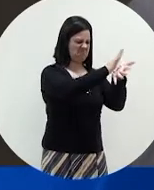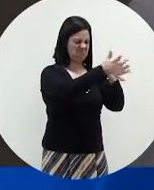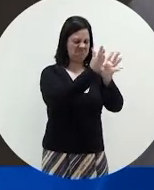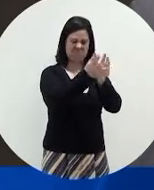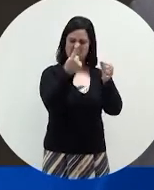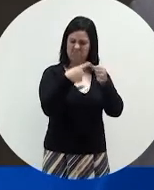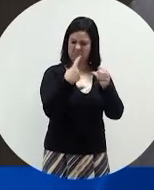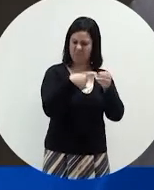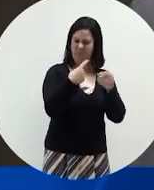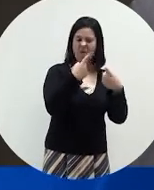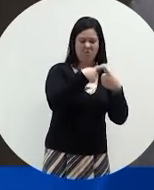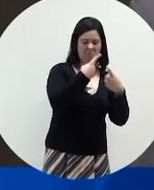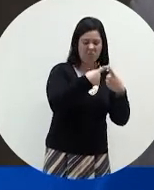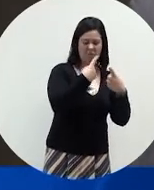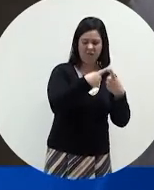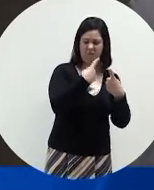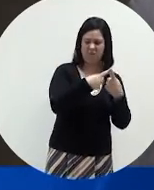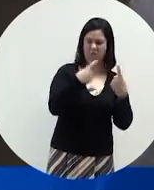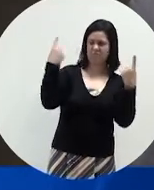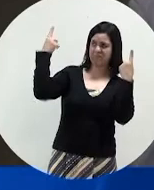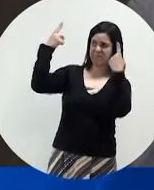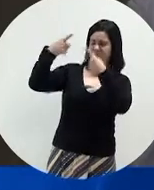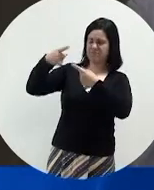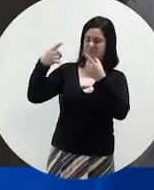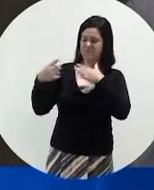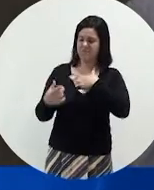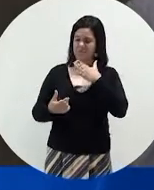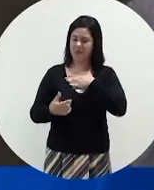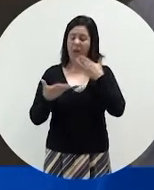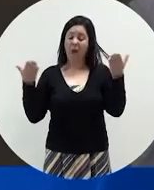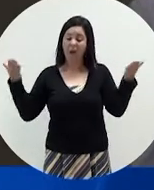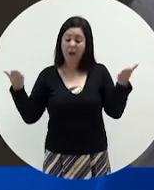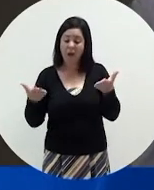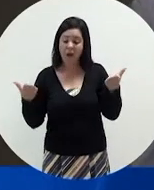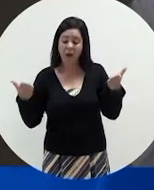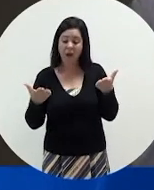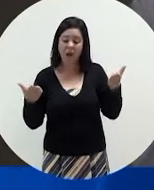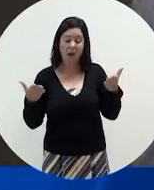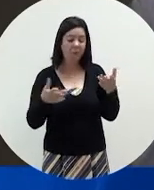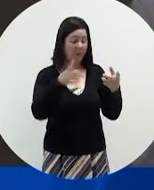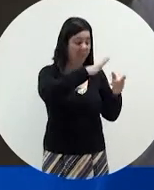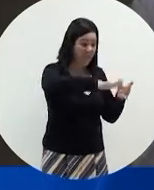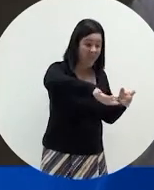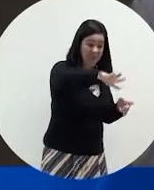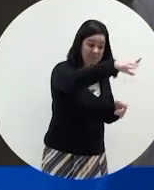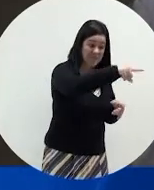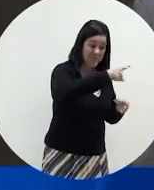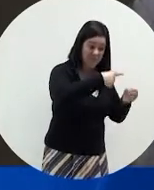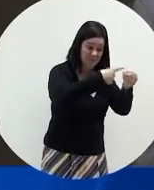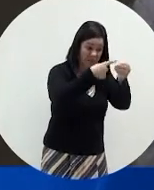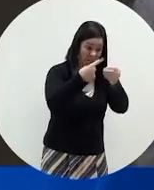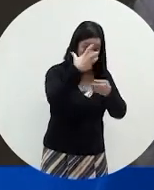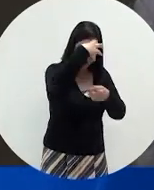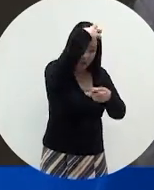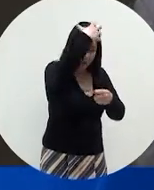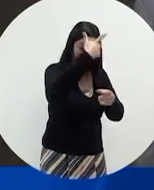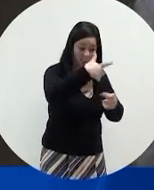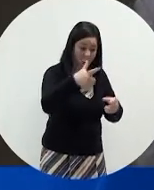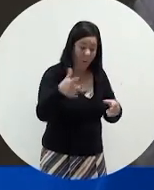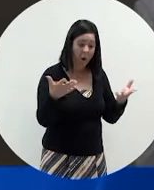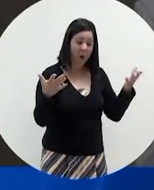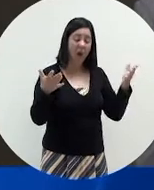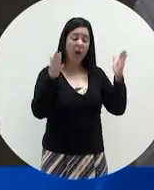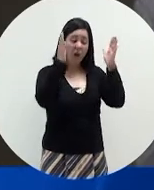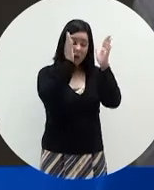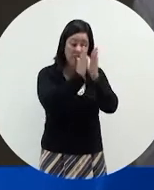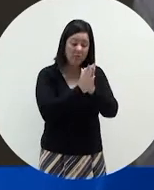pai. Peça e eu lhe darei todas as nações, o mundo inteiro será seu. Com uma barra de ferro você as